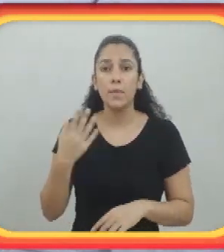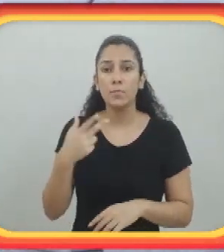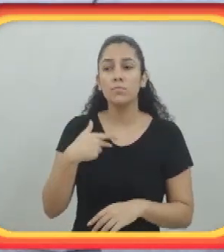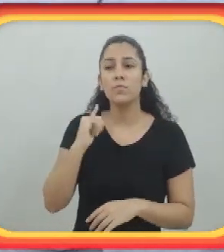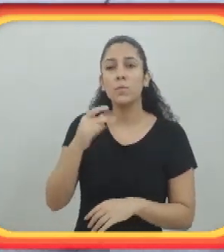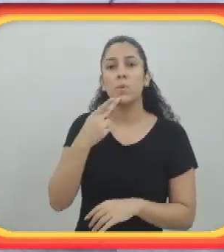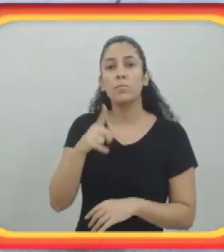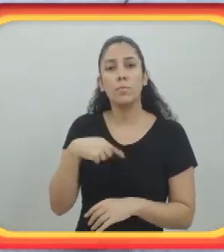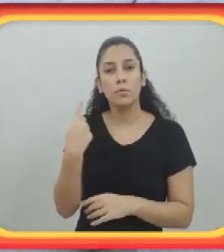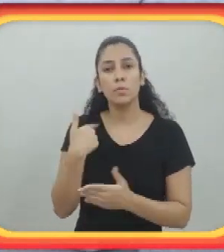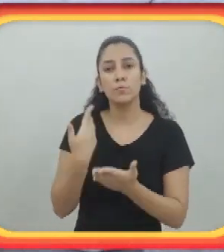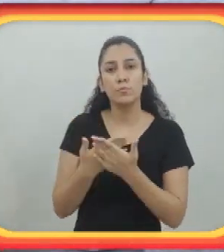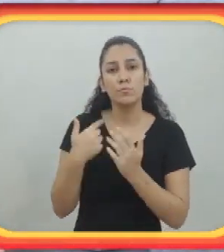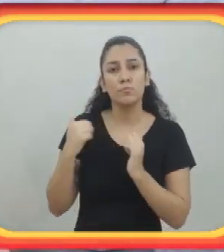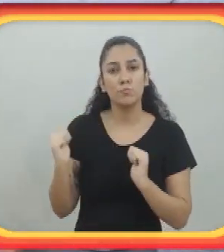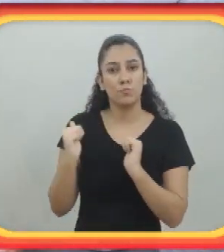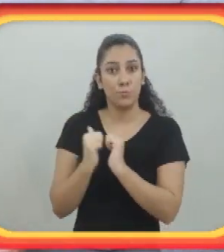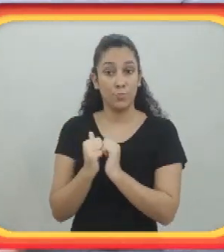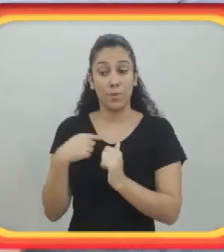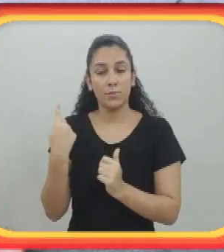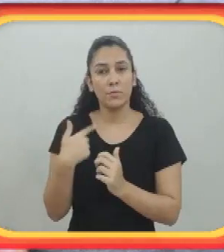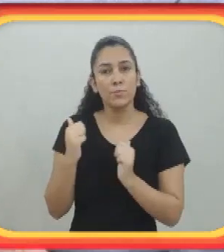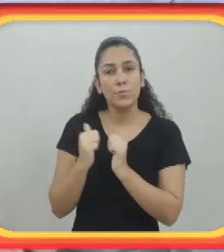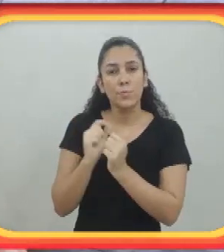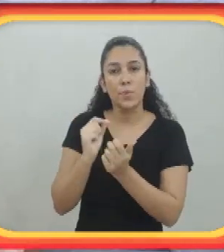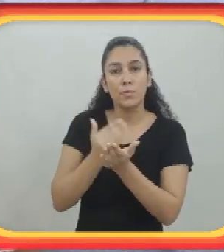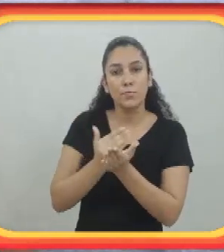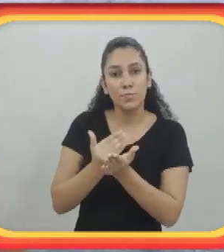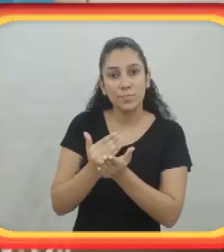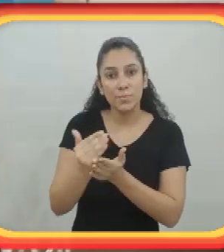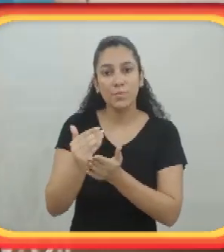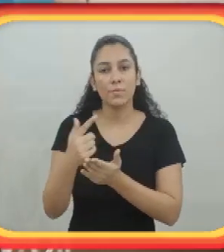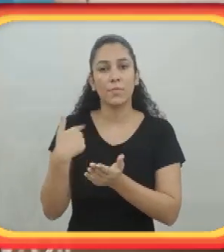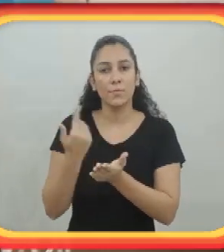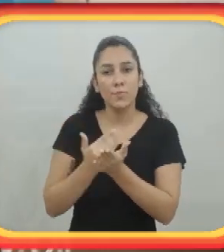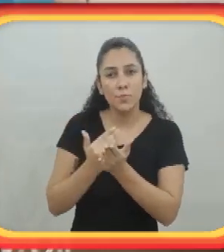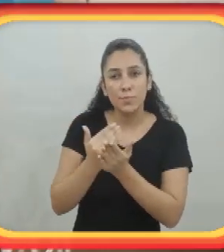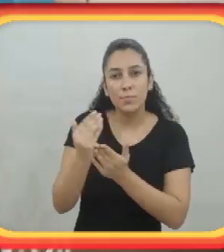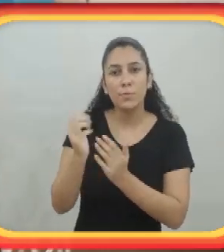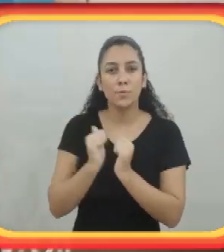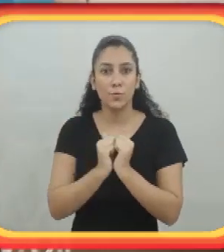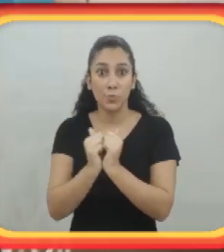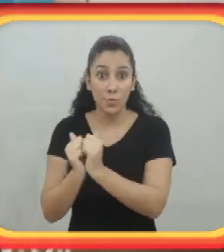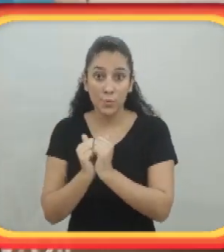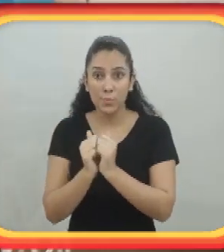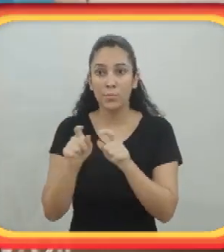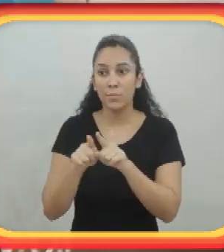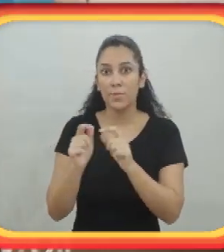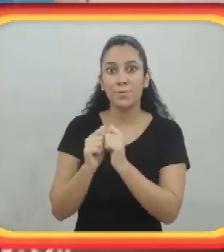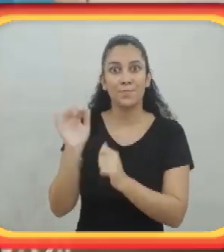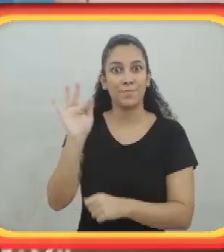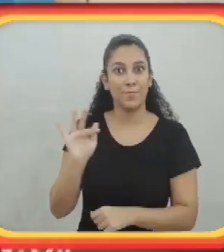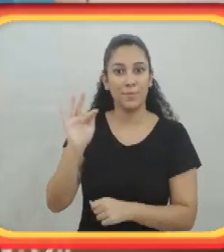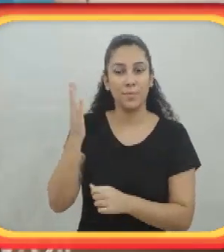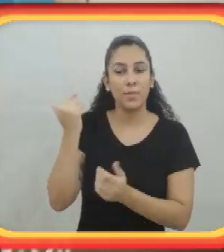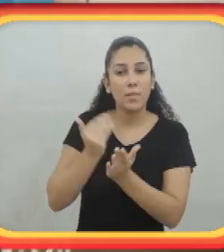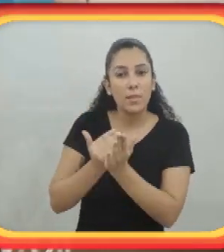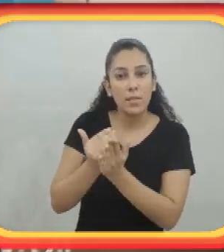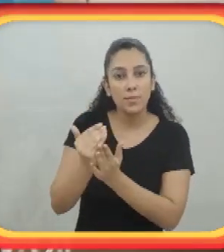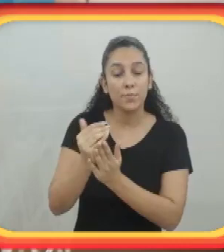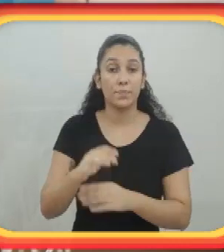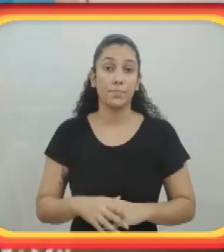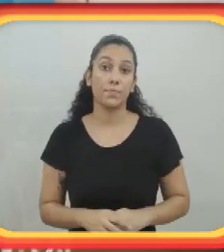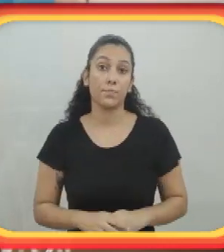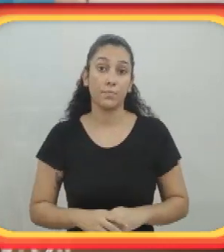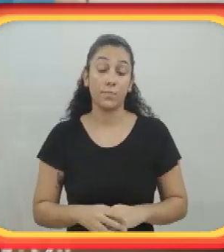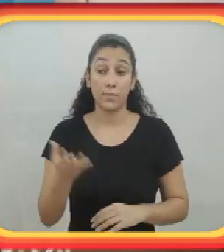gente estudar junto. A gente começou junto a faculdade, desde o início. Desde o início, mesmo período,